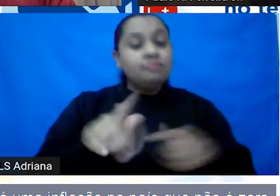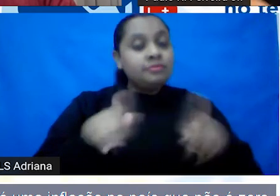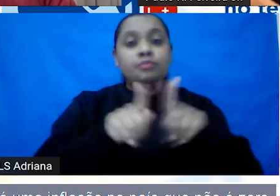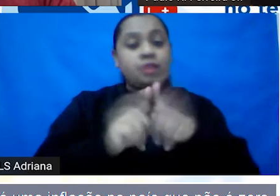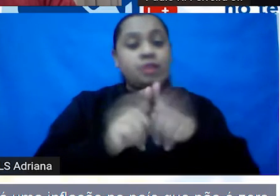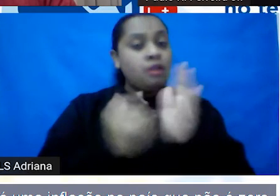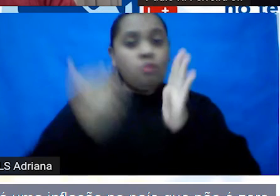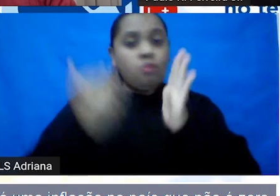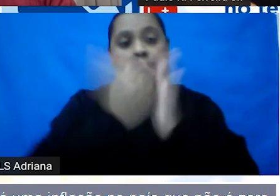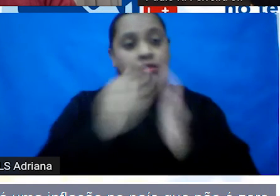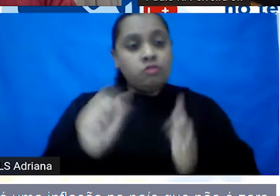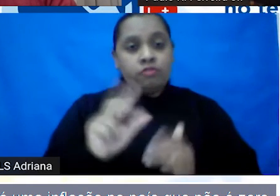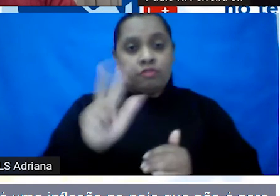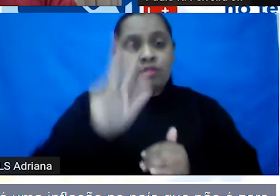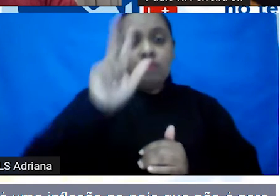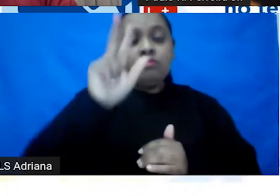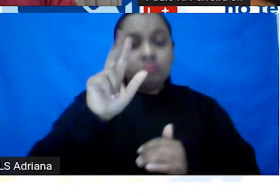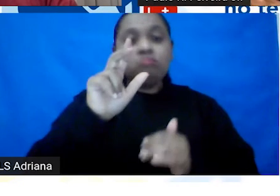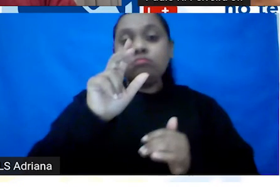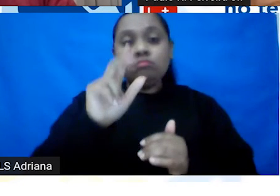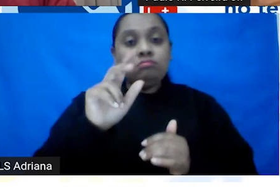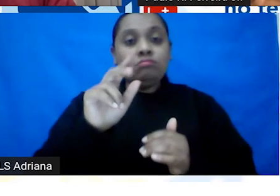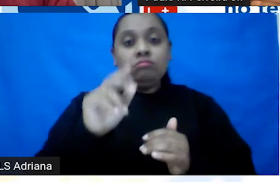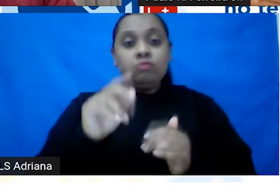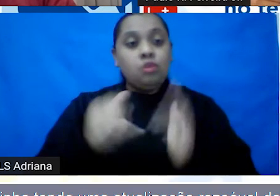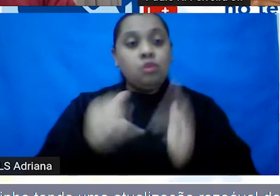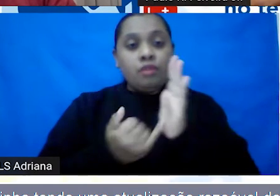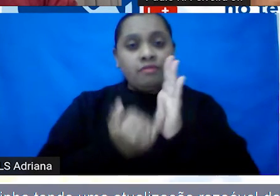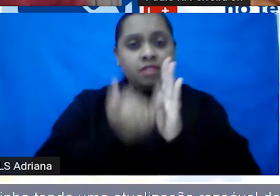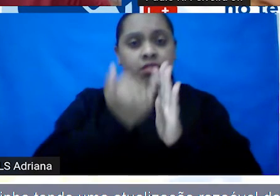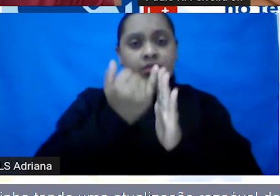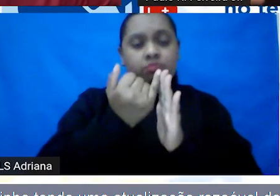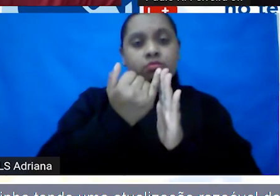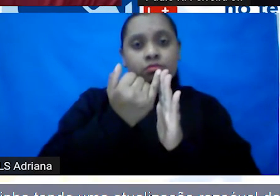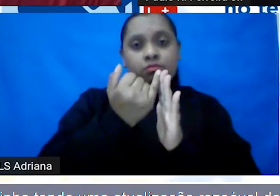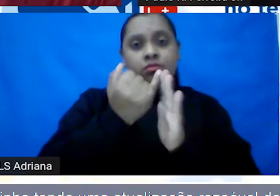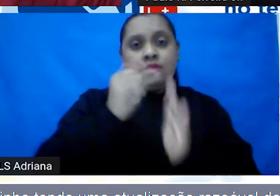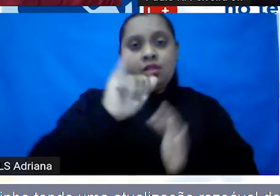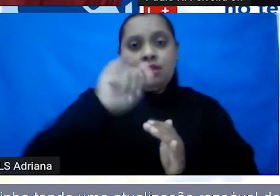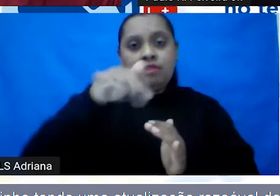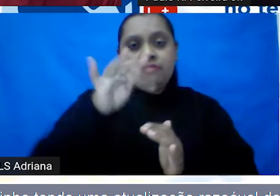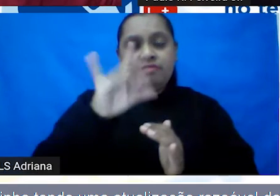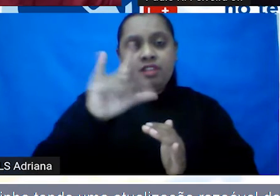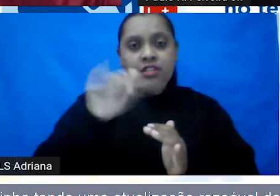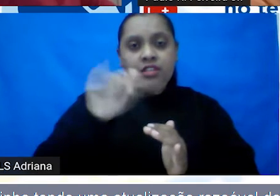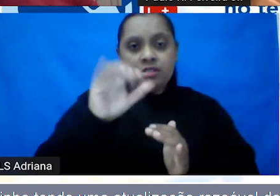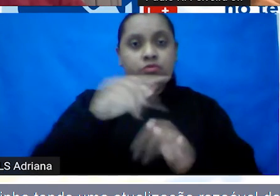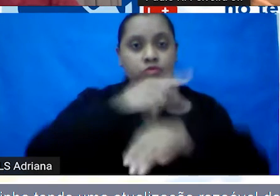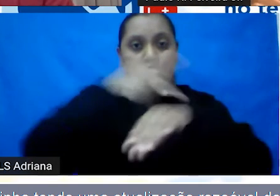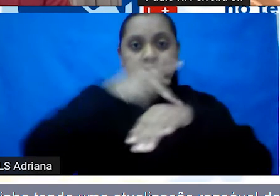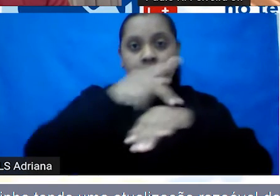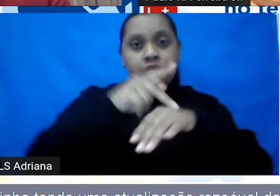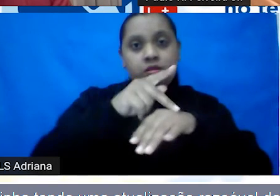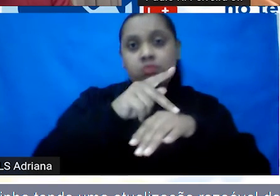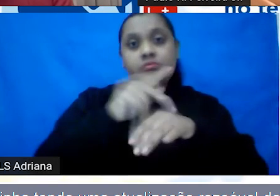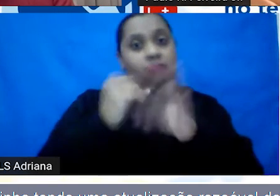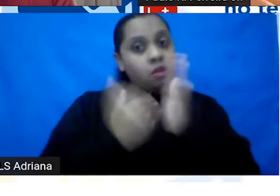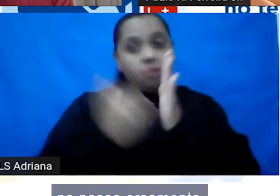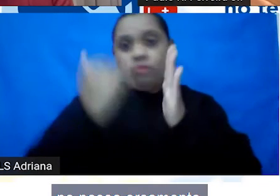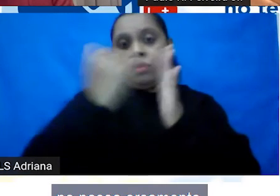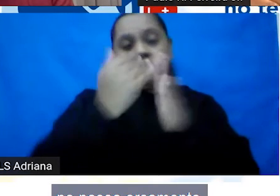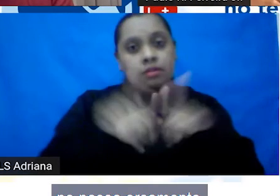aumento de preço de a uma inflação no país que não é zero e a gente vinha tendo uma atualização Raso